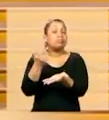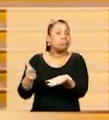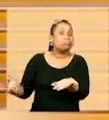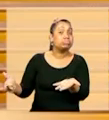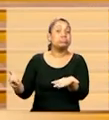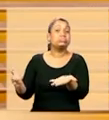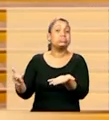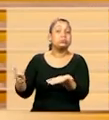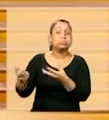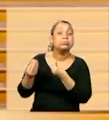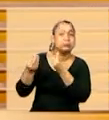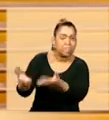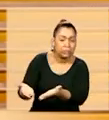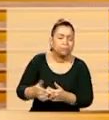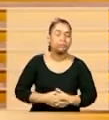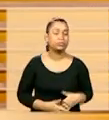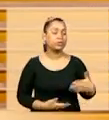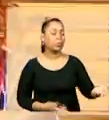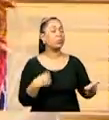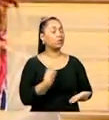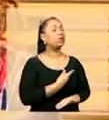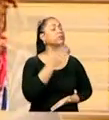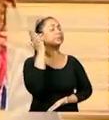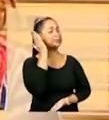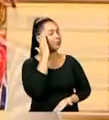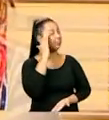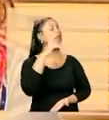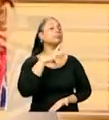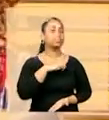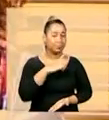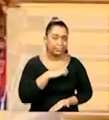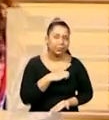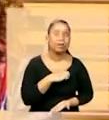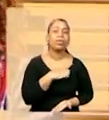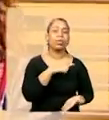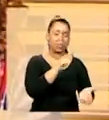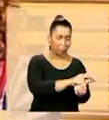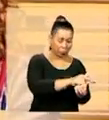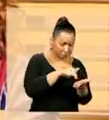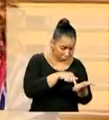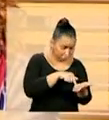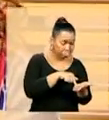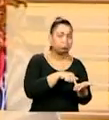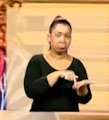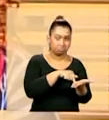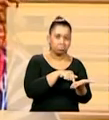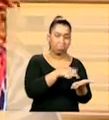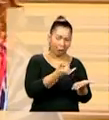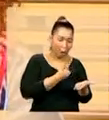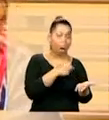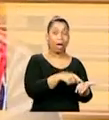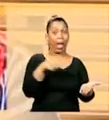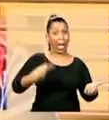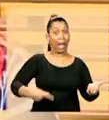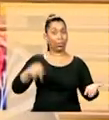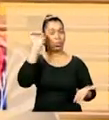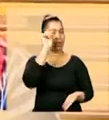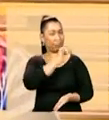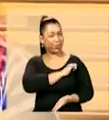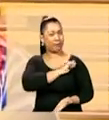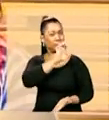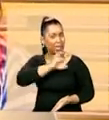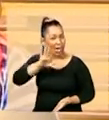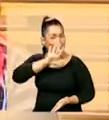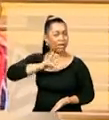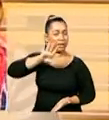não são passados para vocês? Então, nós sabemos que existem as subnotificações. Hoje, no município de São José do